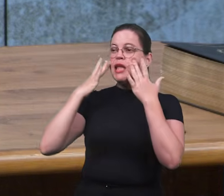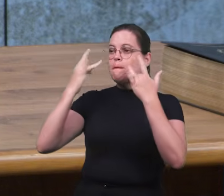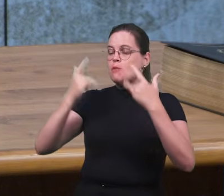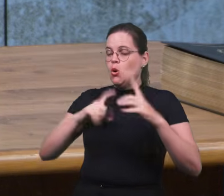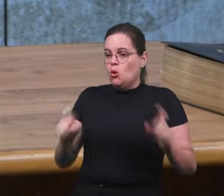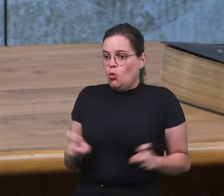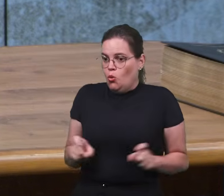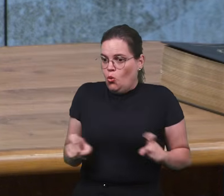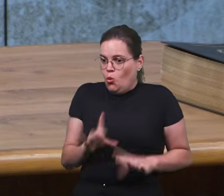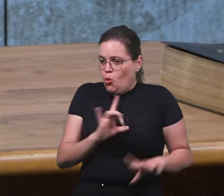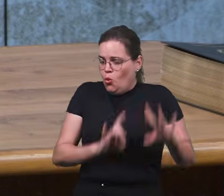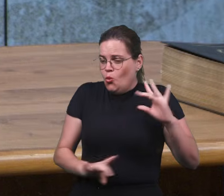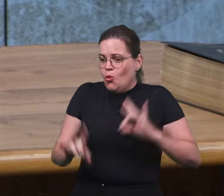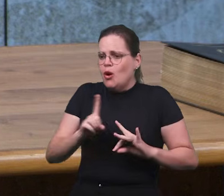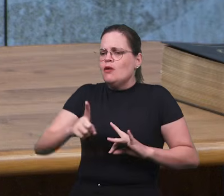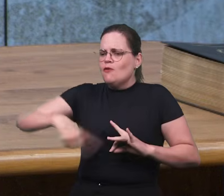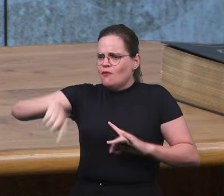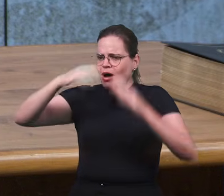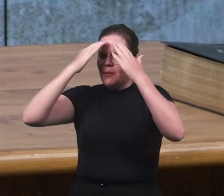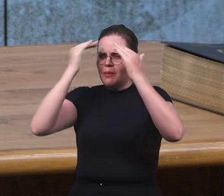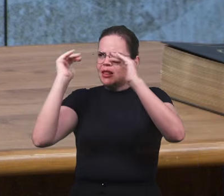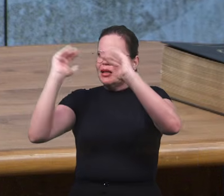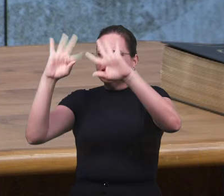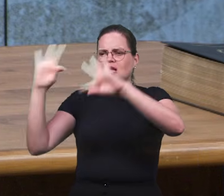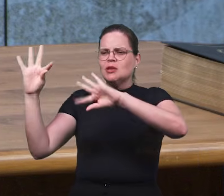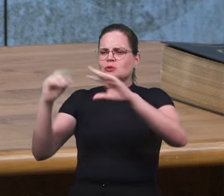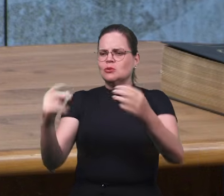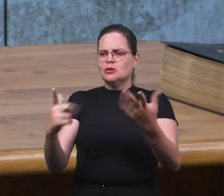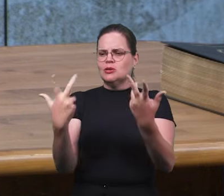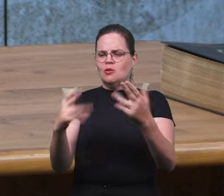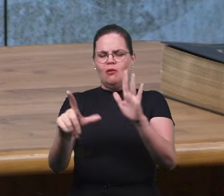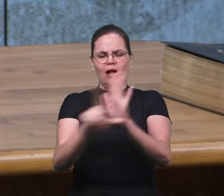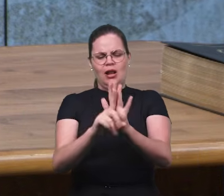nosso Deus, e faça-se conforme a lei.